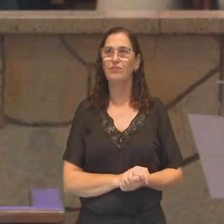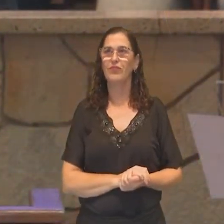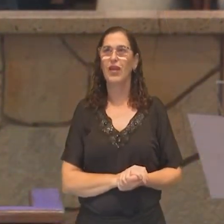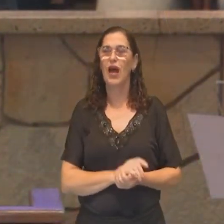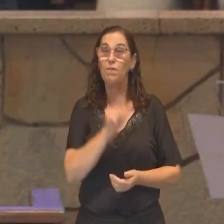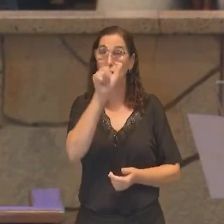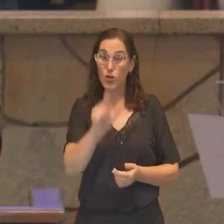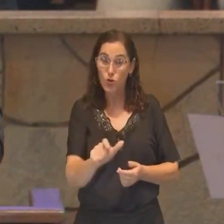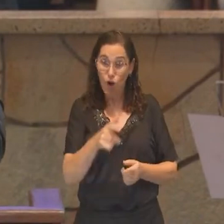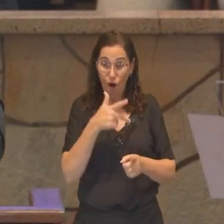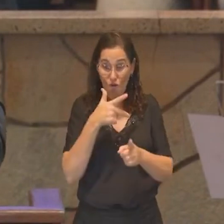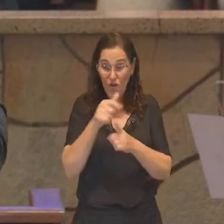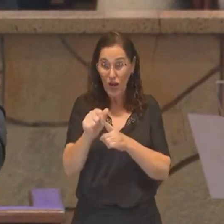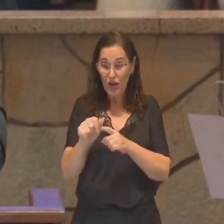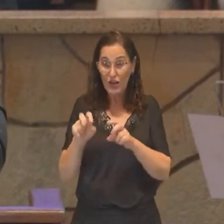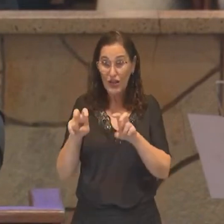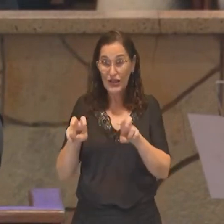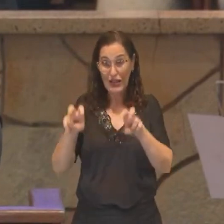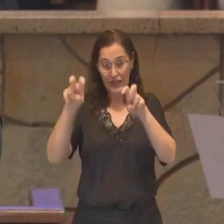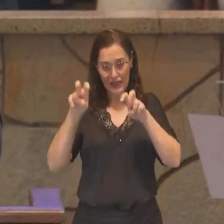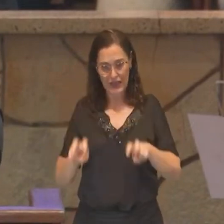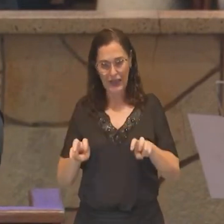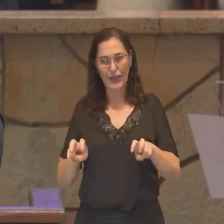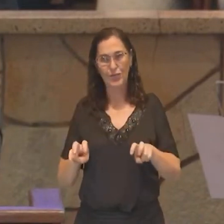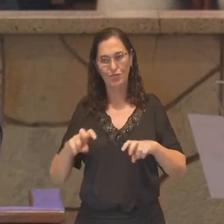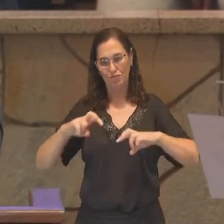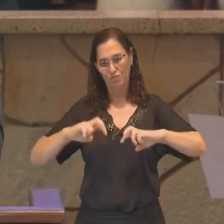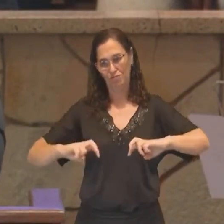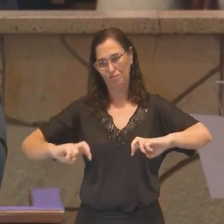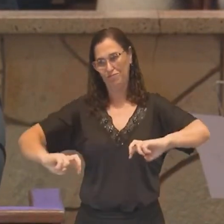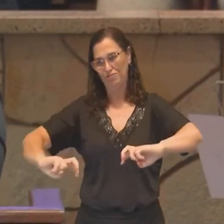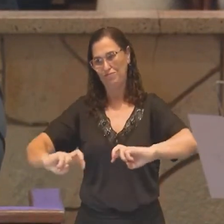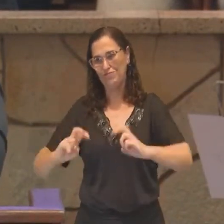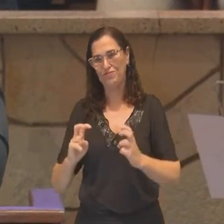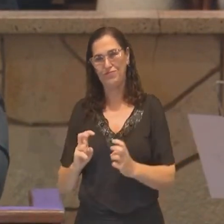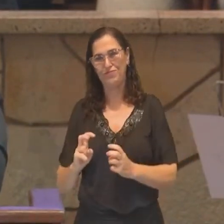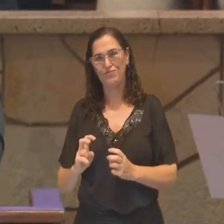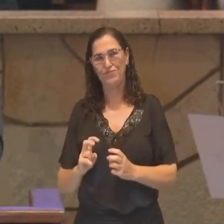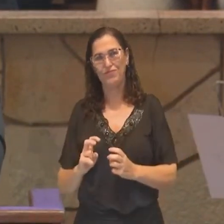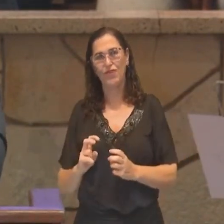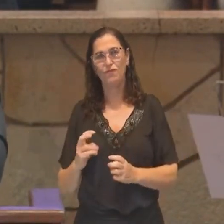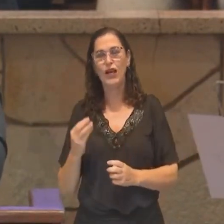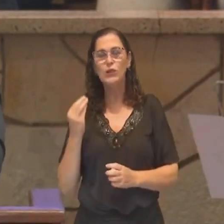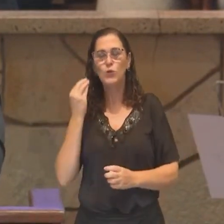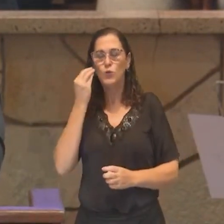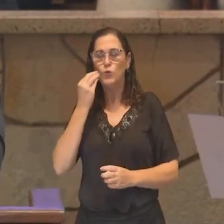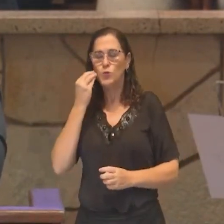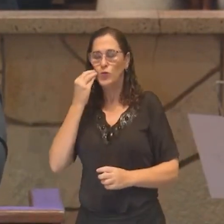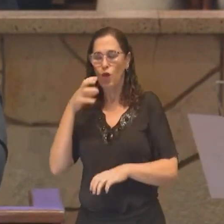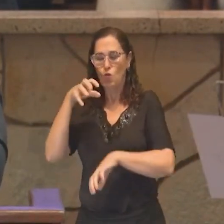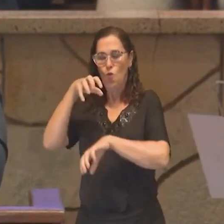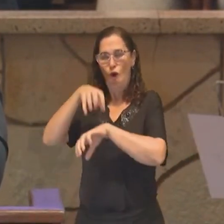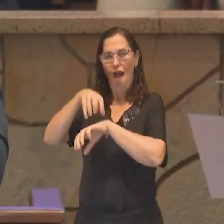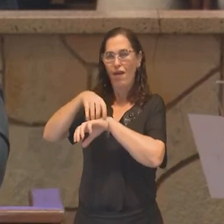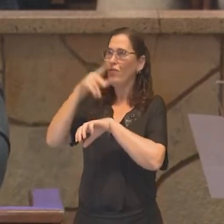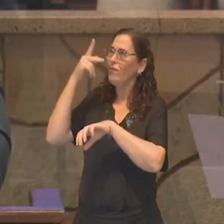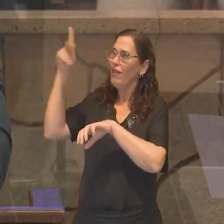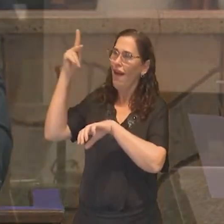aqueles que vencerem se assentarão, aqueles que vencerem usufruirão do seu reino.